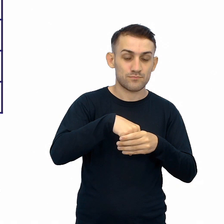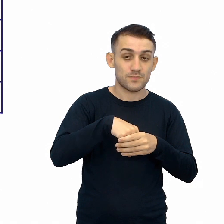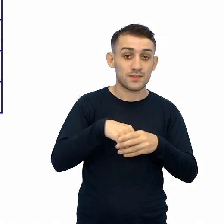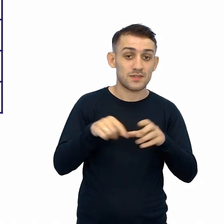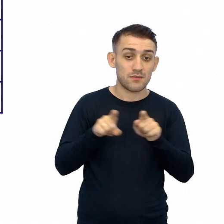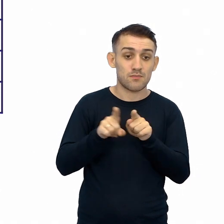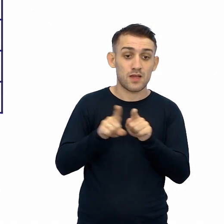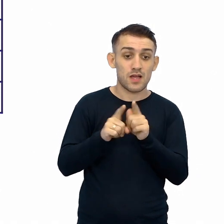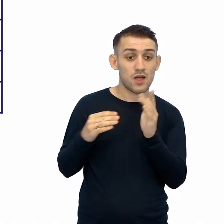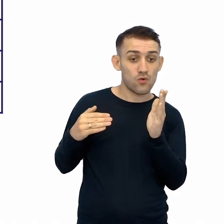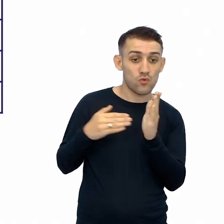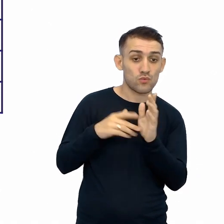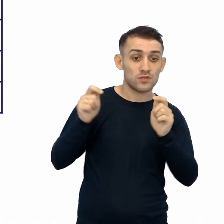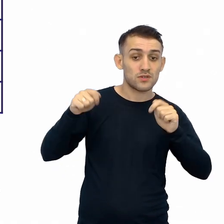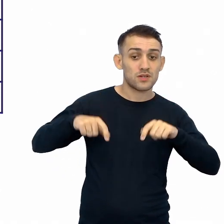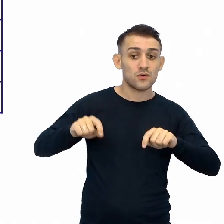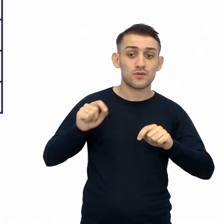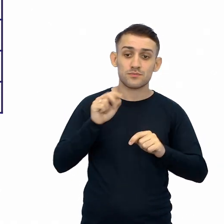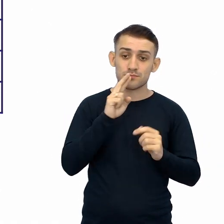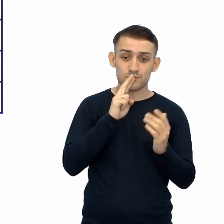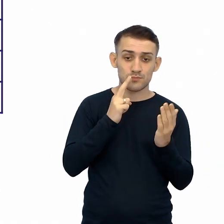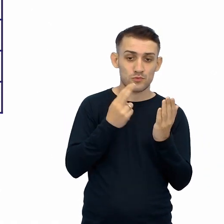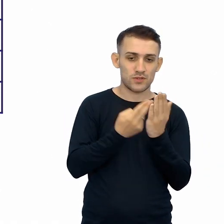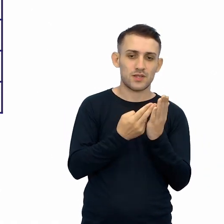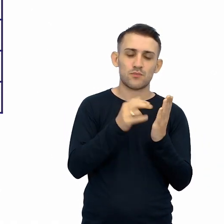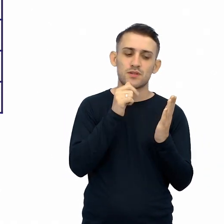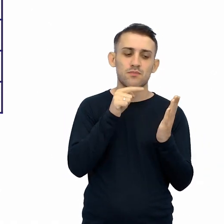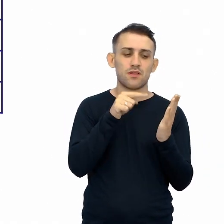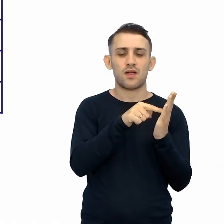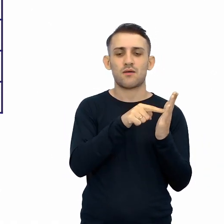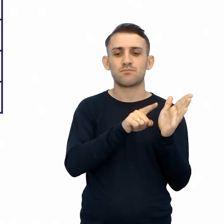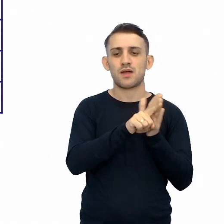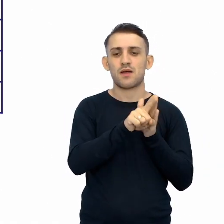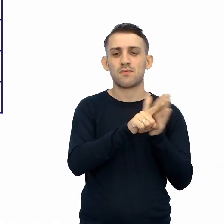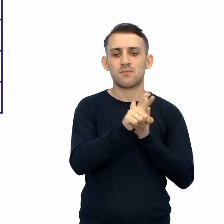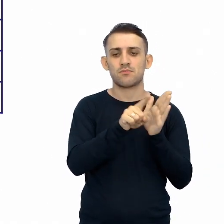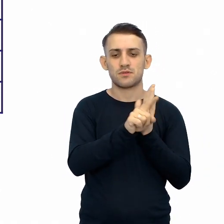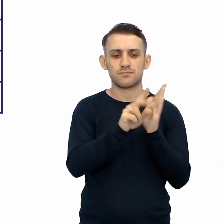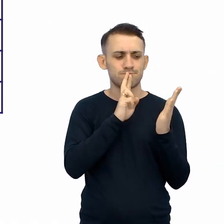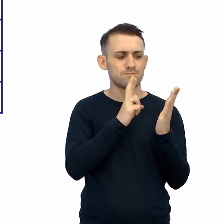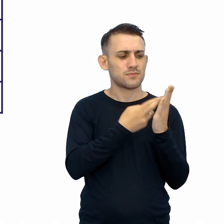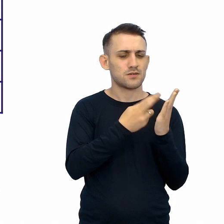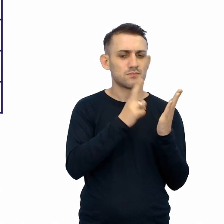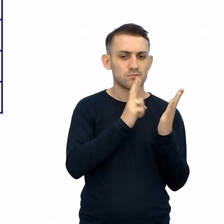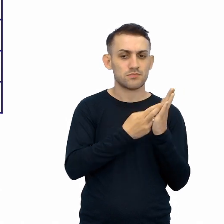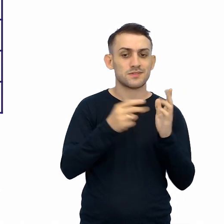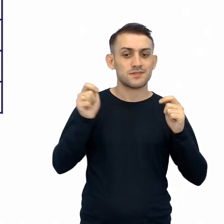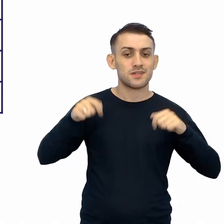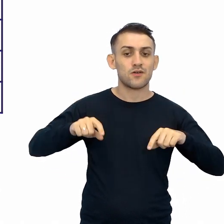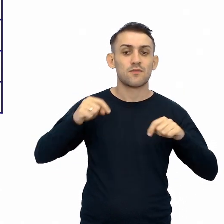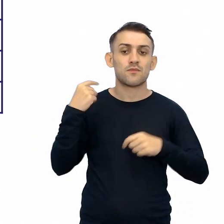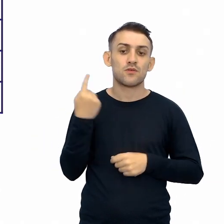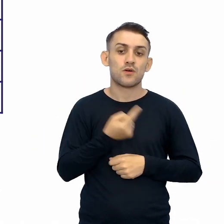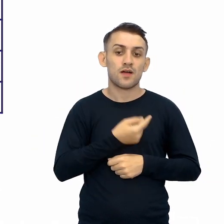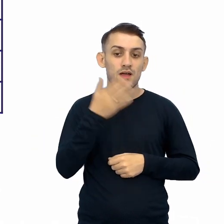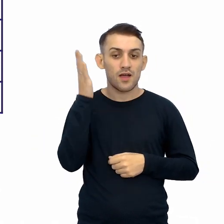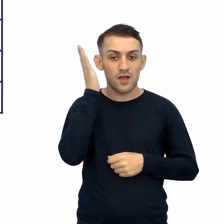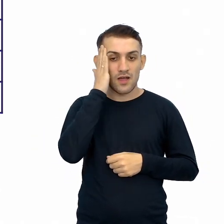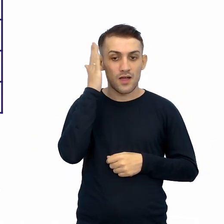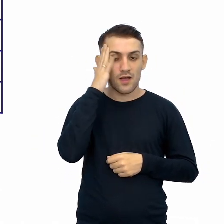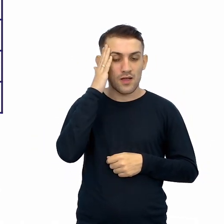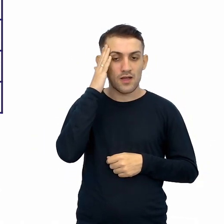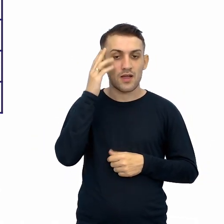por fim, eles vão responder também questões que, além de mobilizarem a localização